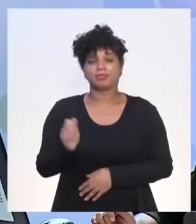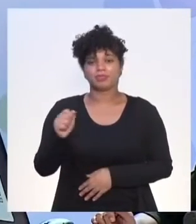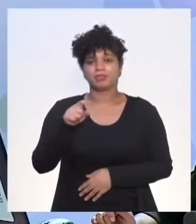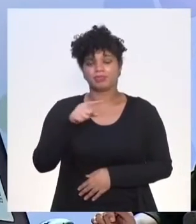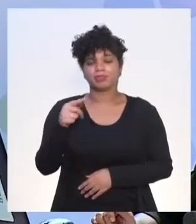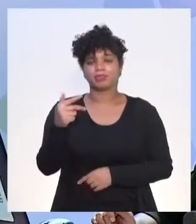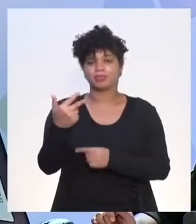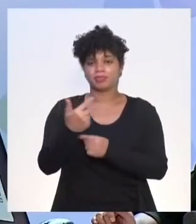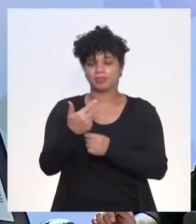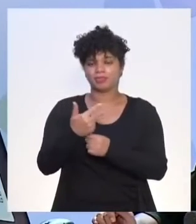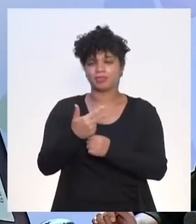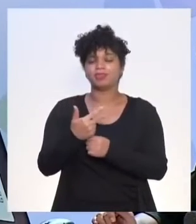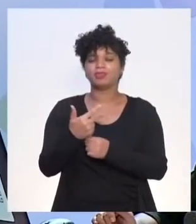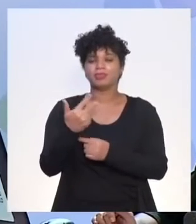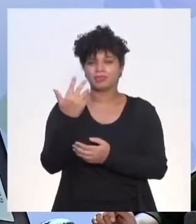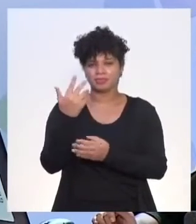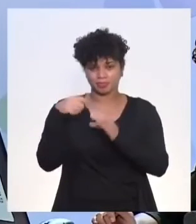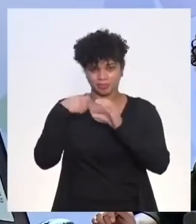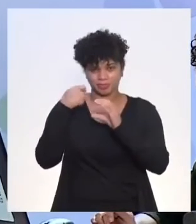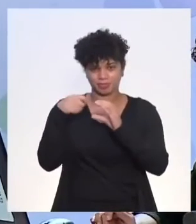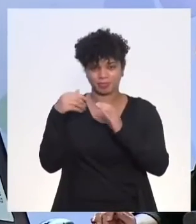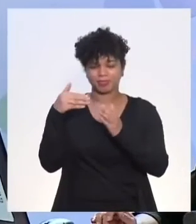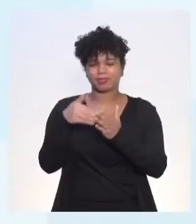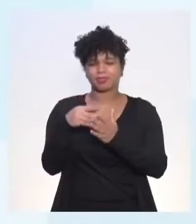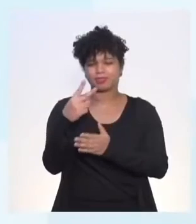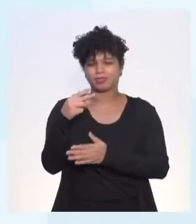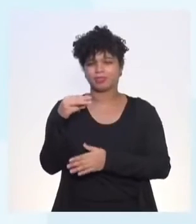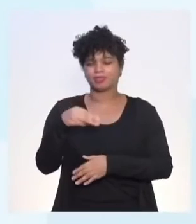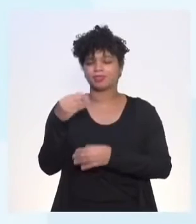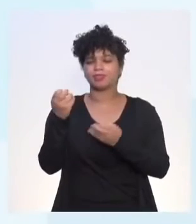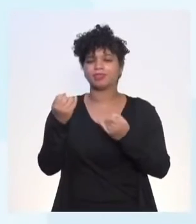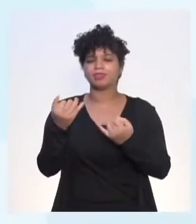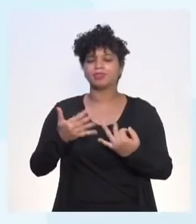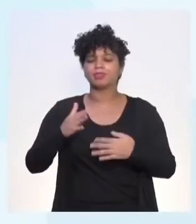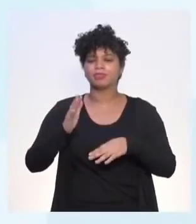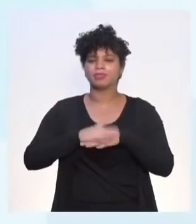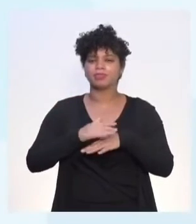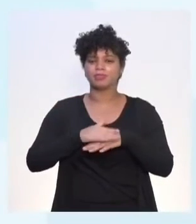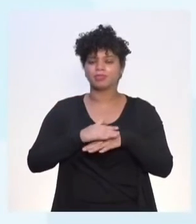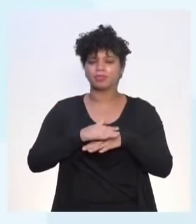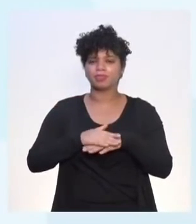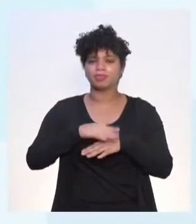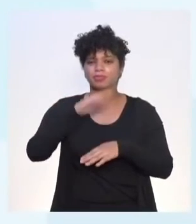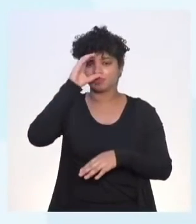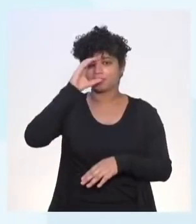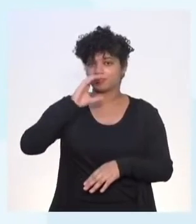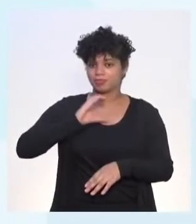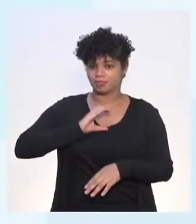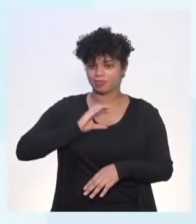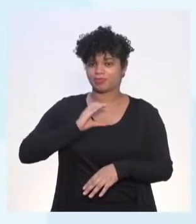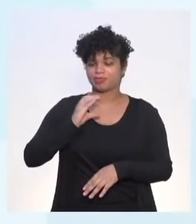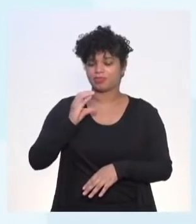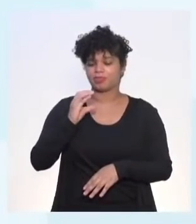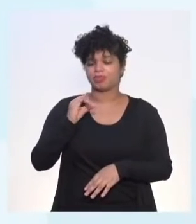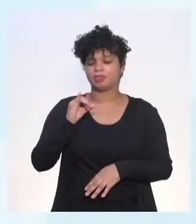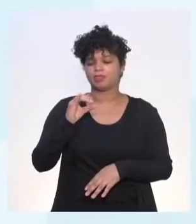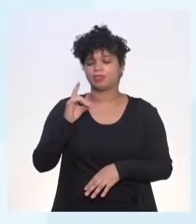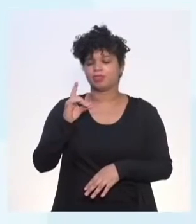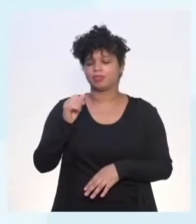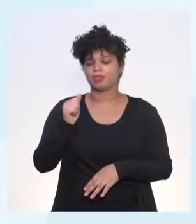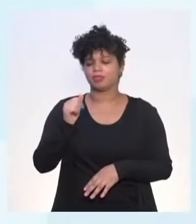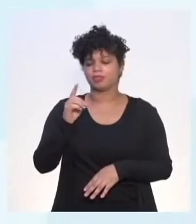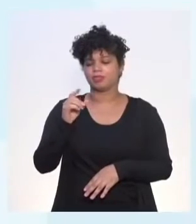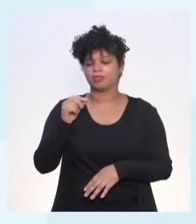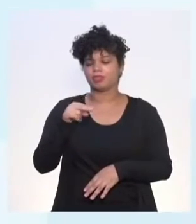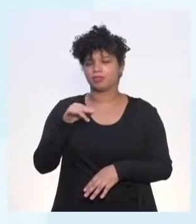vídeo de até 2 minutos explicando aí a prática da cidadania como um ato republicano. Mande para nós, para que